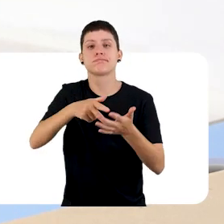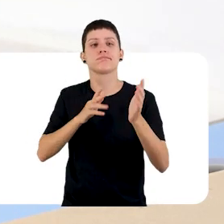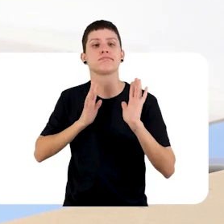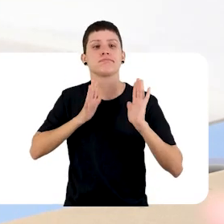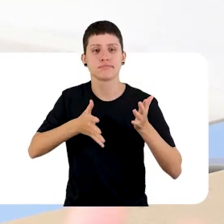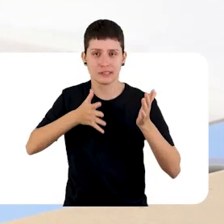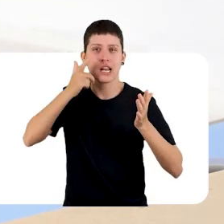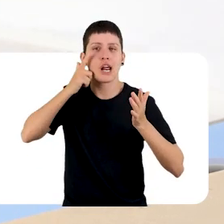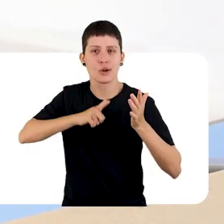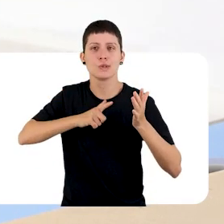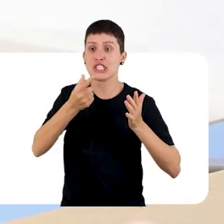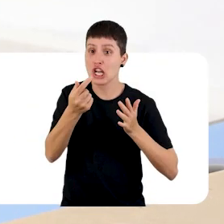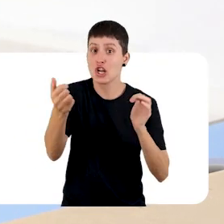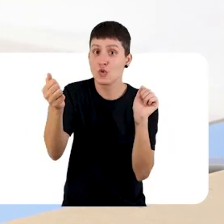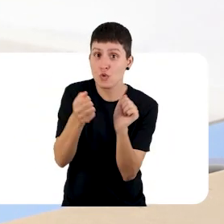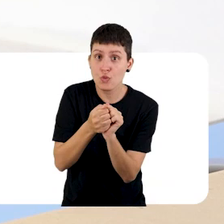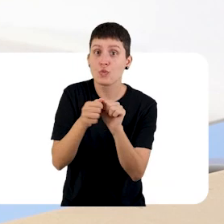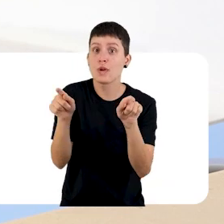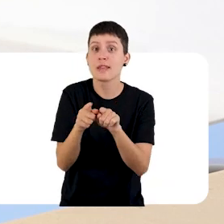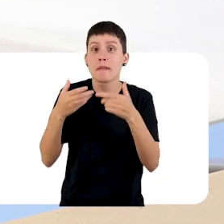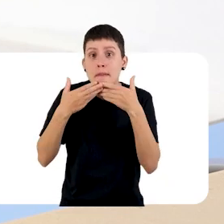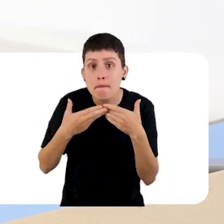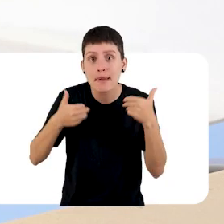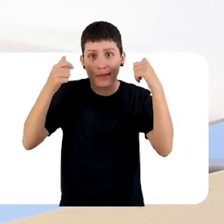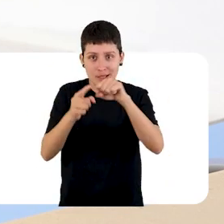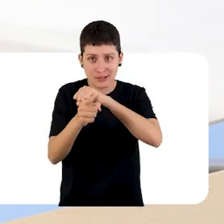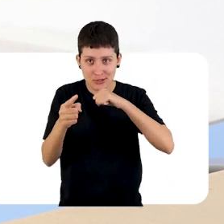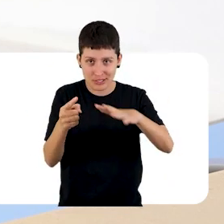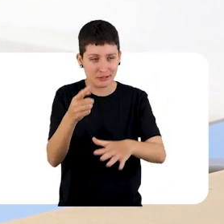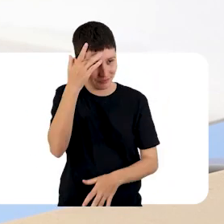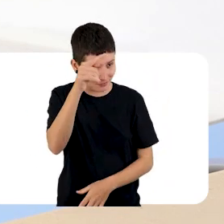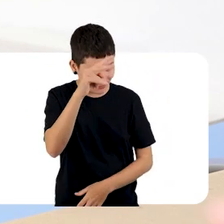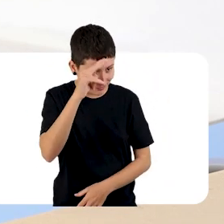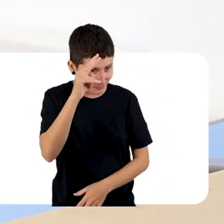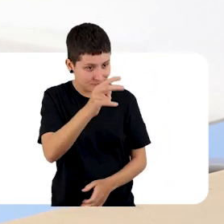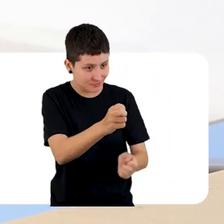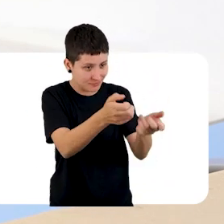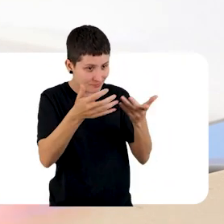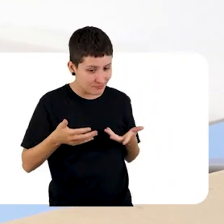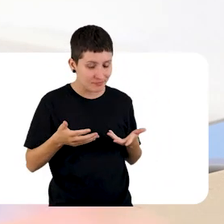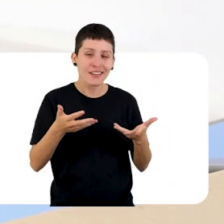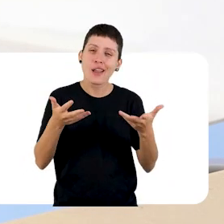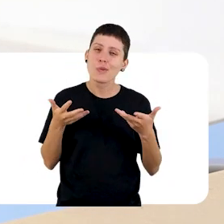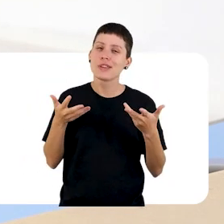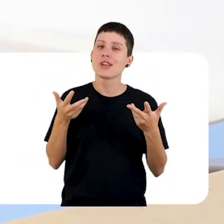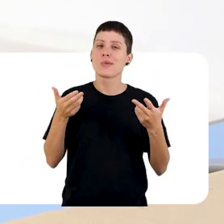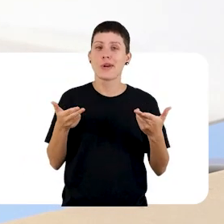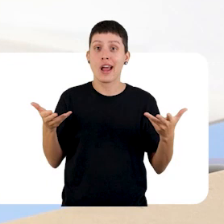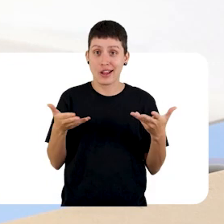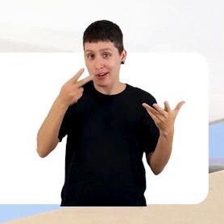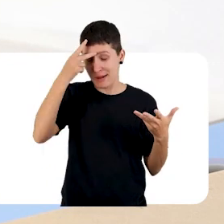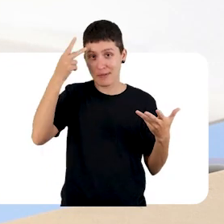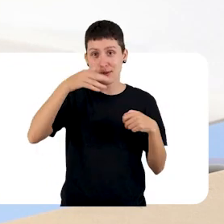dinheiro juntos e melhorar a sociedade. Não sei se você lembra dessa frase. Eu queria que você falasse para os nossos mais de 1.500